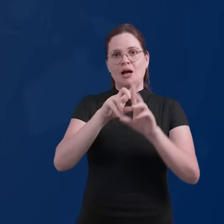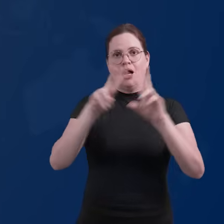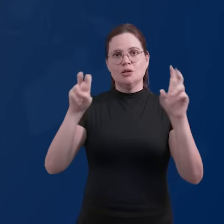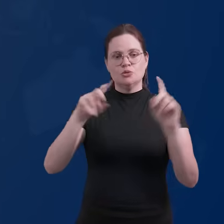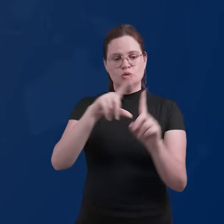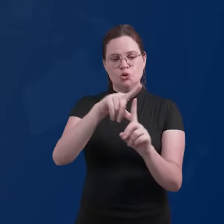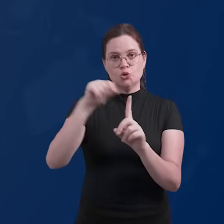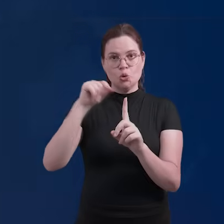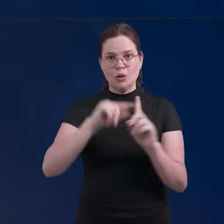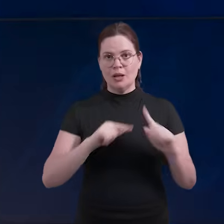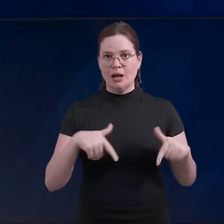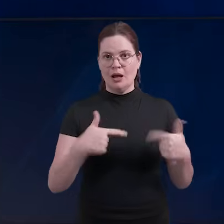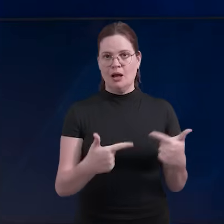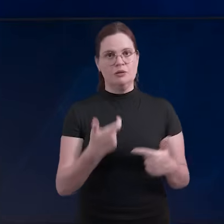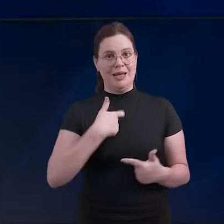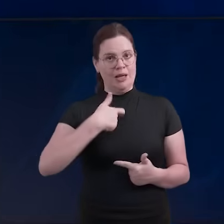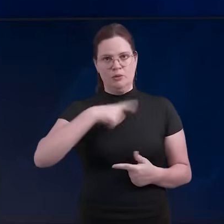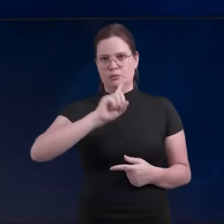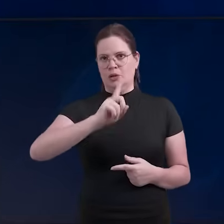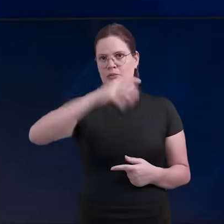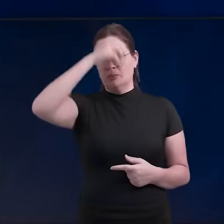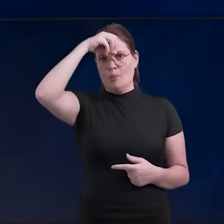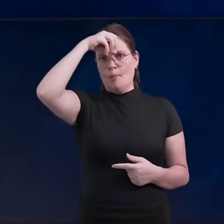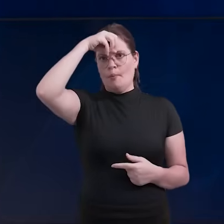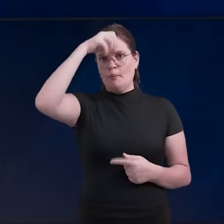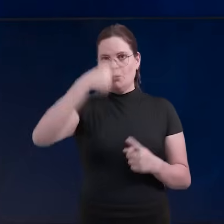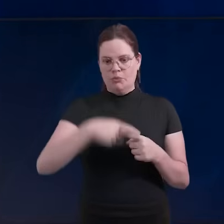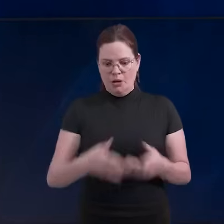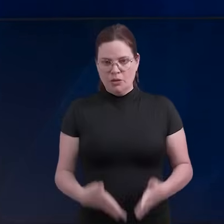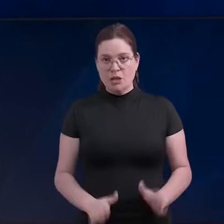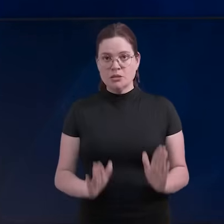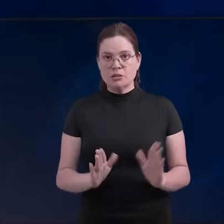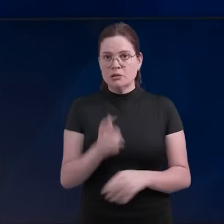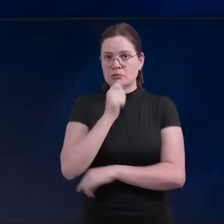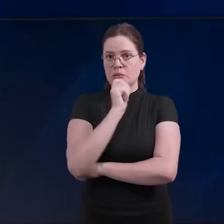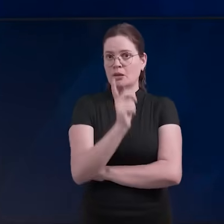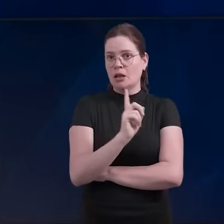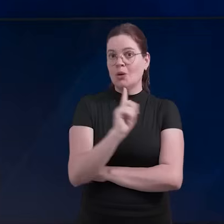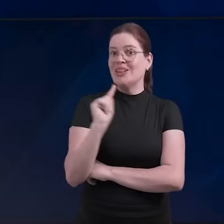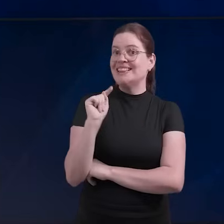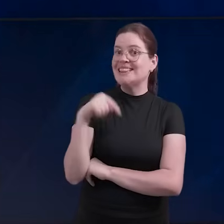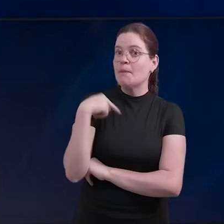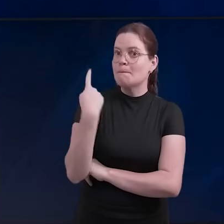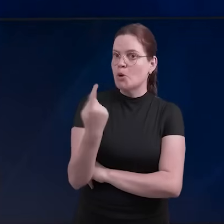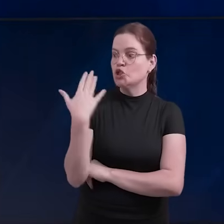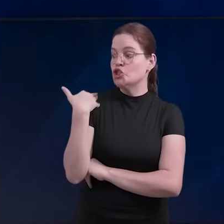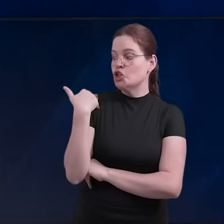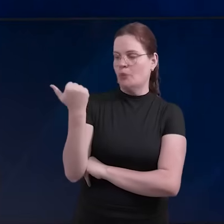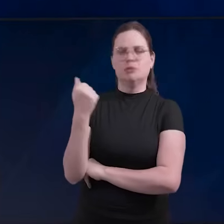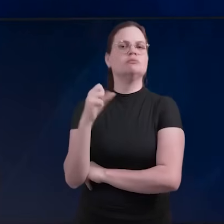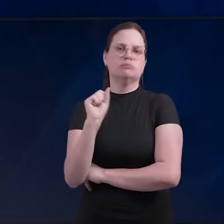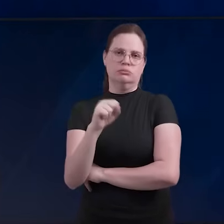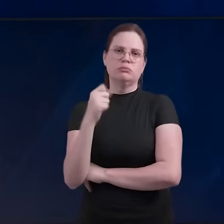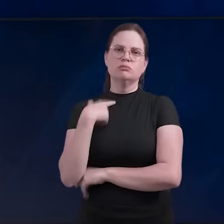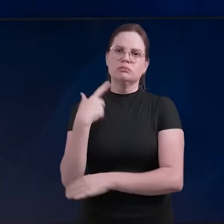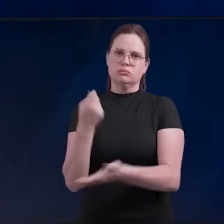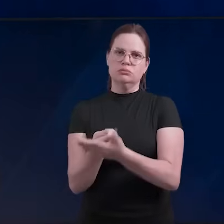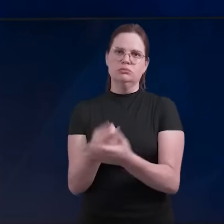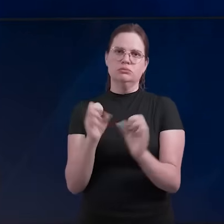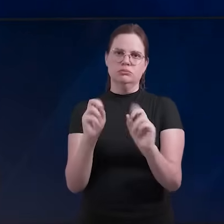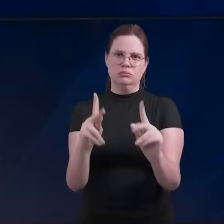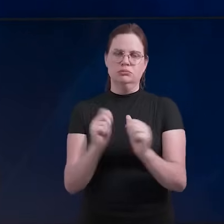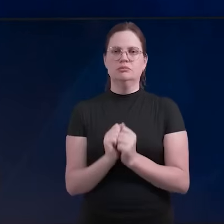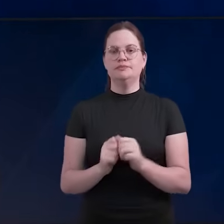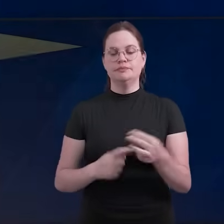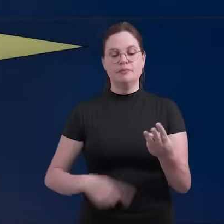na presciência de Deus, o homem não tem participação. Por quê? Porque ele não nasceu ainda. Ele vai tomar conhecimento disso depois que ele nascer.